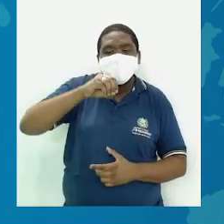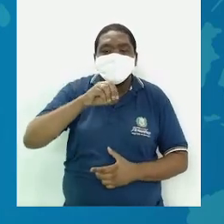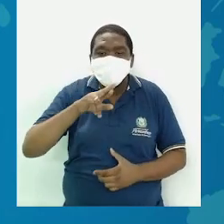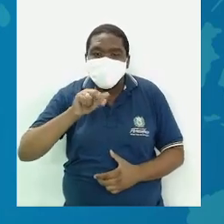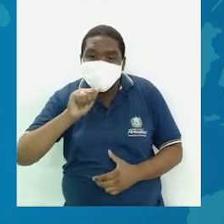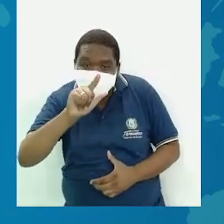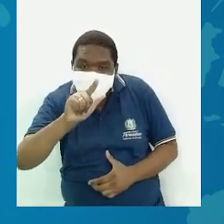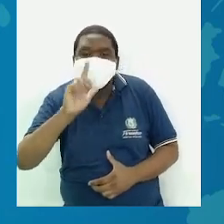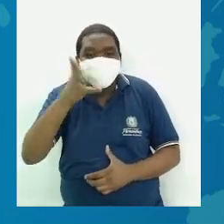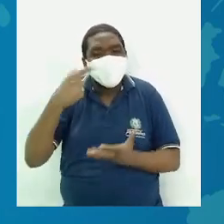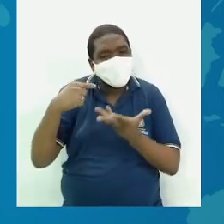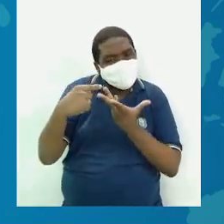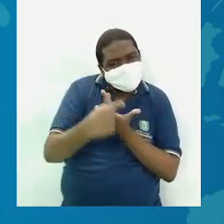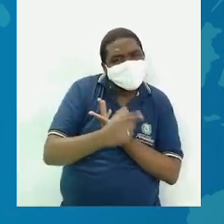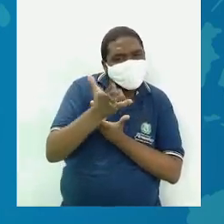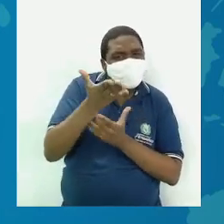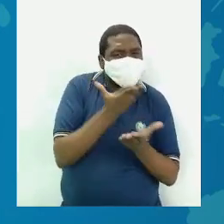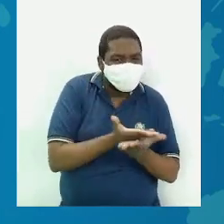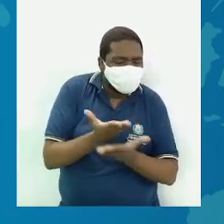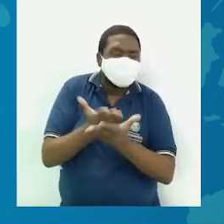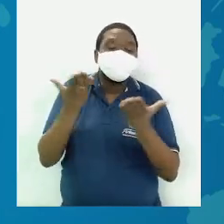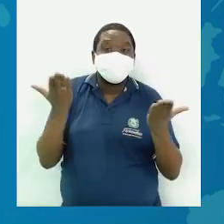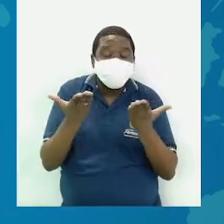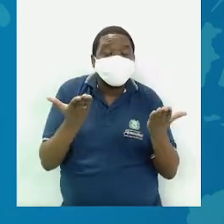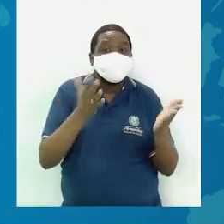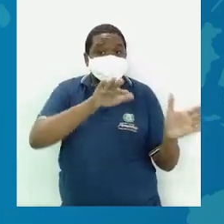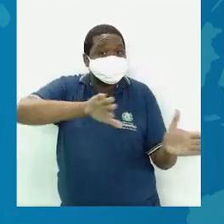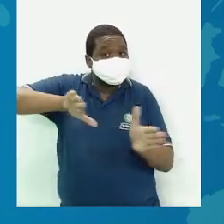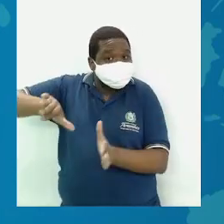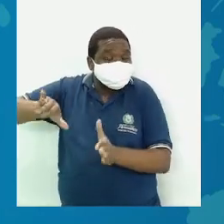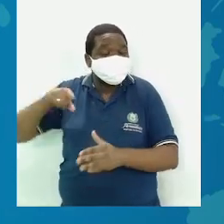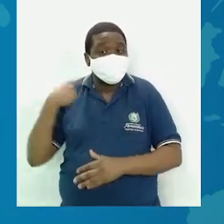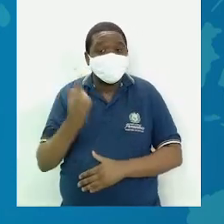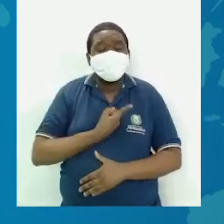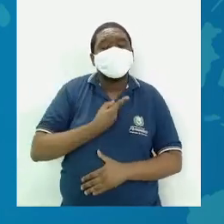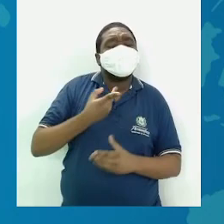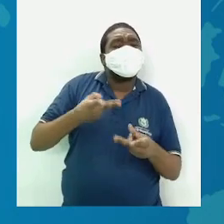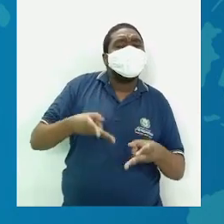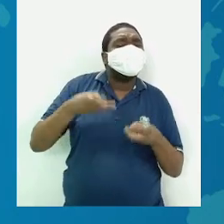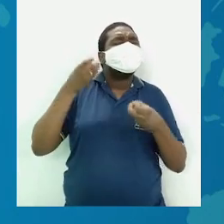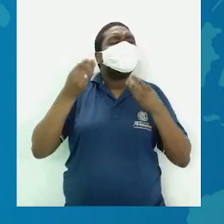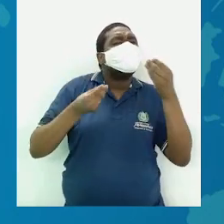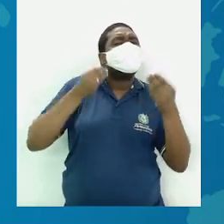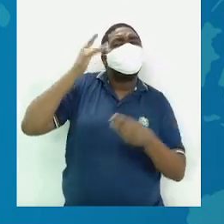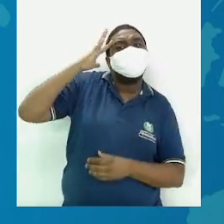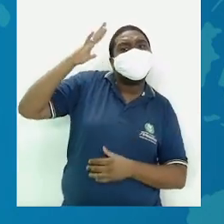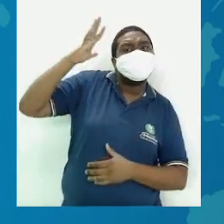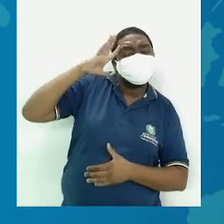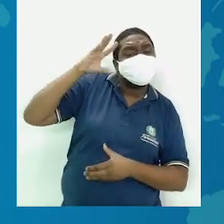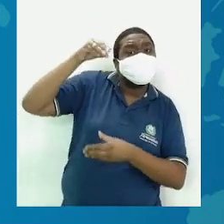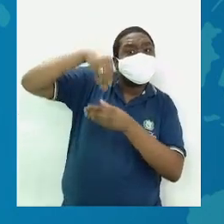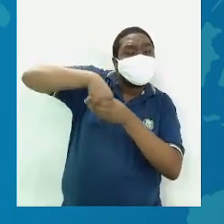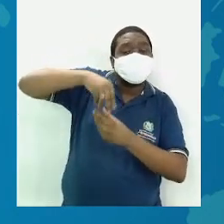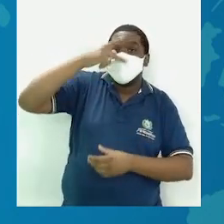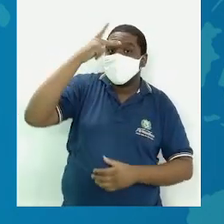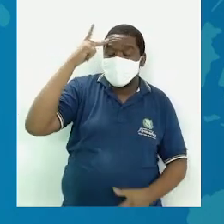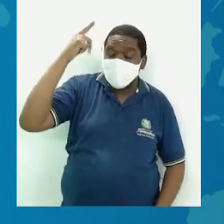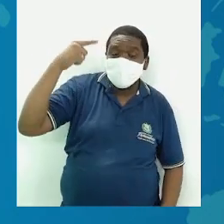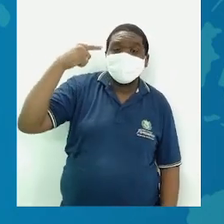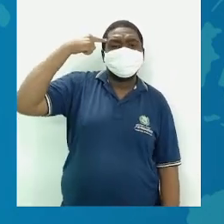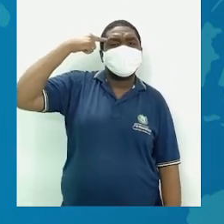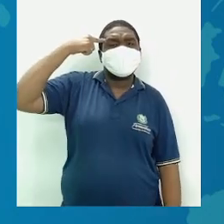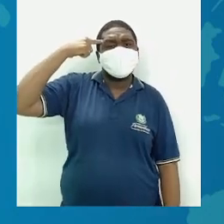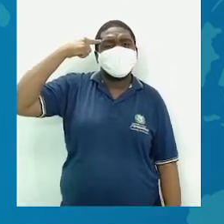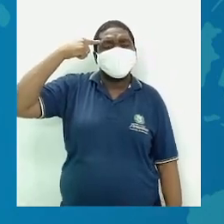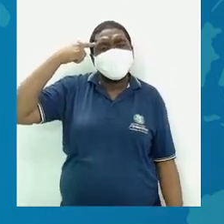por diante. Só que hoje nós vamos começar a estudar os pensamentos de alguns filósofos. Ah, e vamos logo pela base,